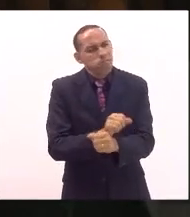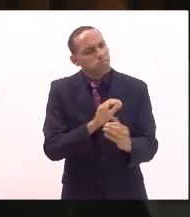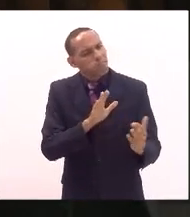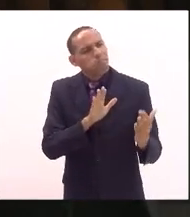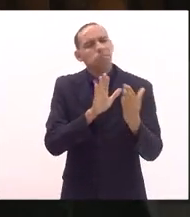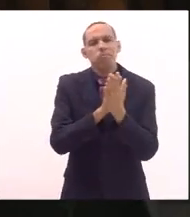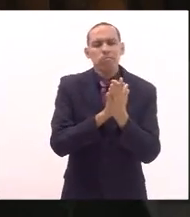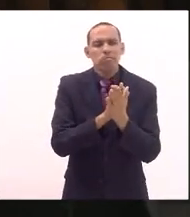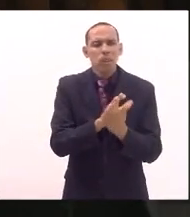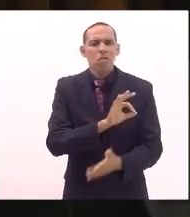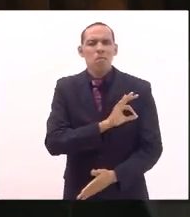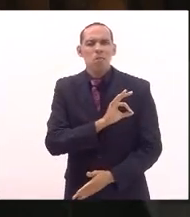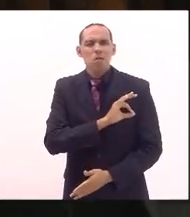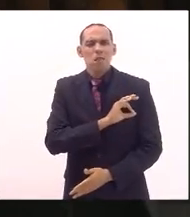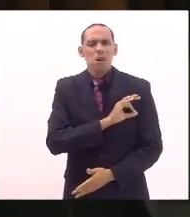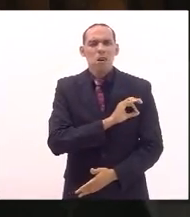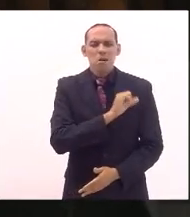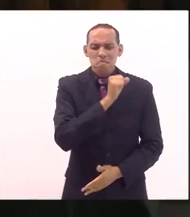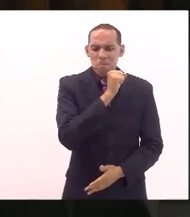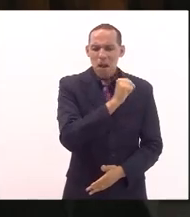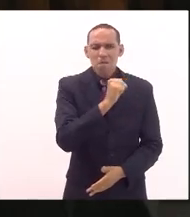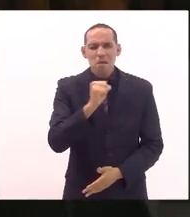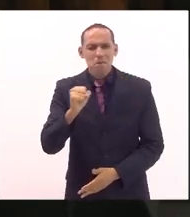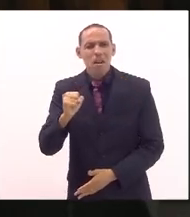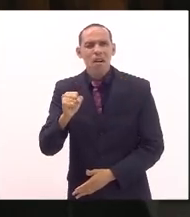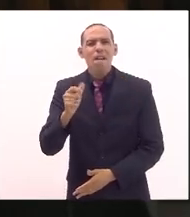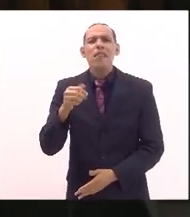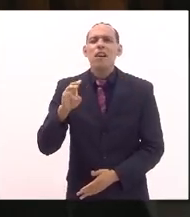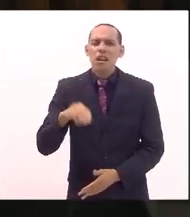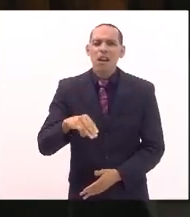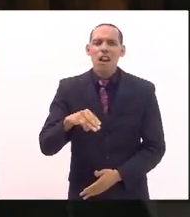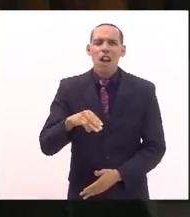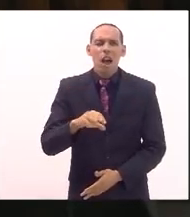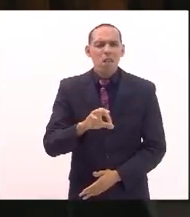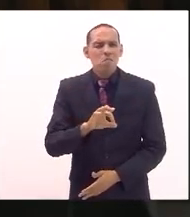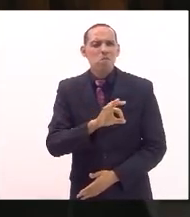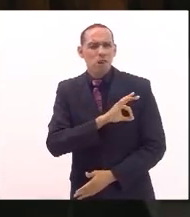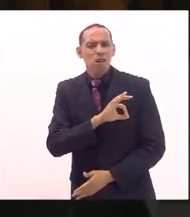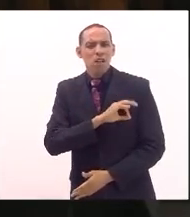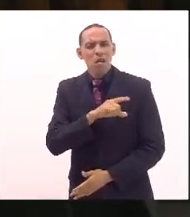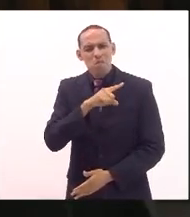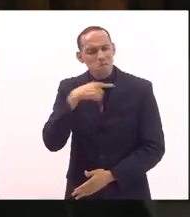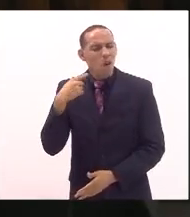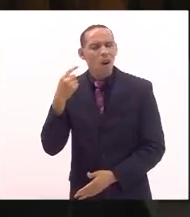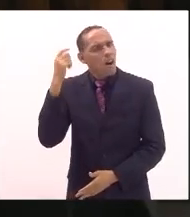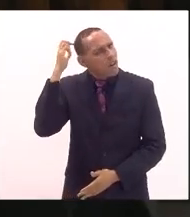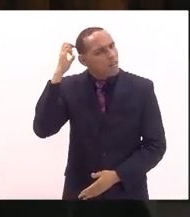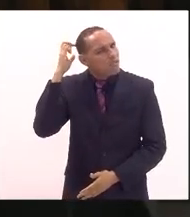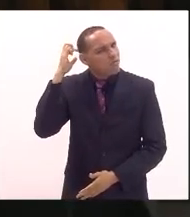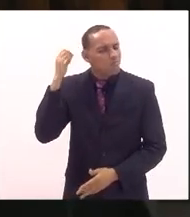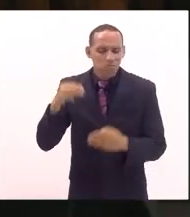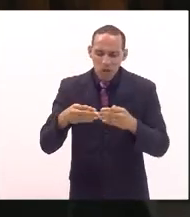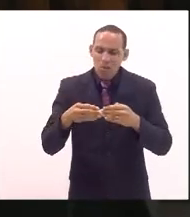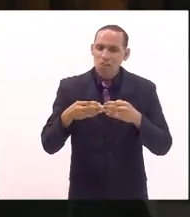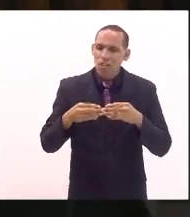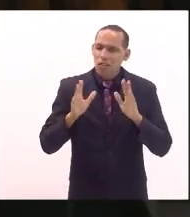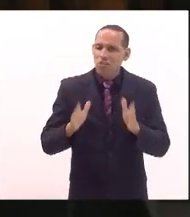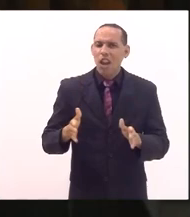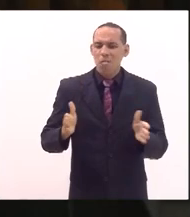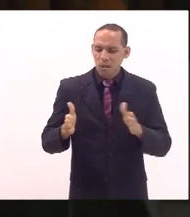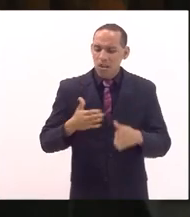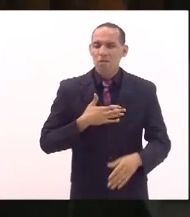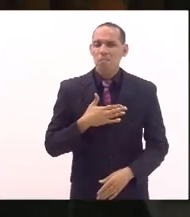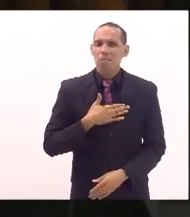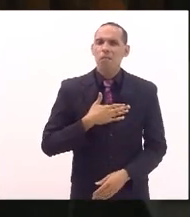Segurança Pública assassinaram esse sim o herói da Polícia Civil que morreu em combate já foi objeto de Moção do meu